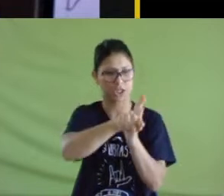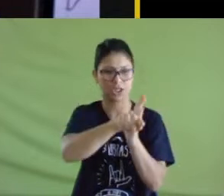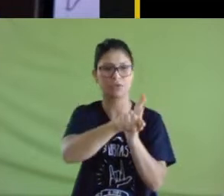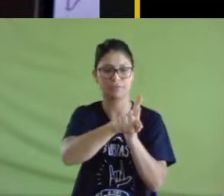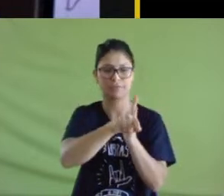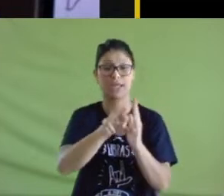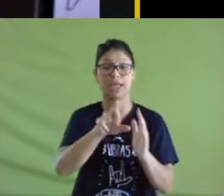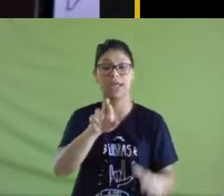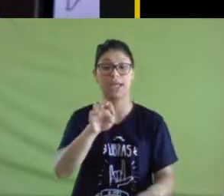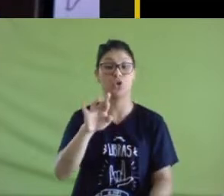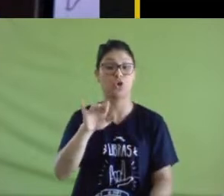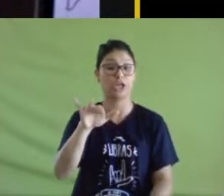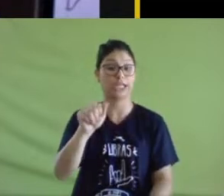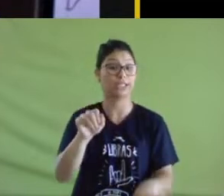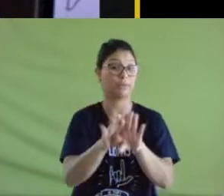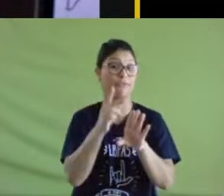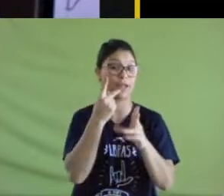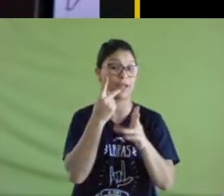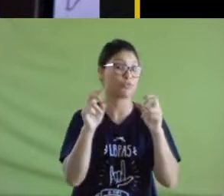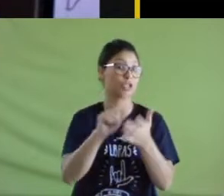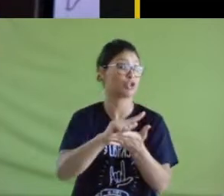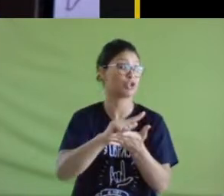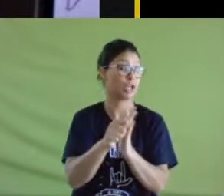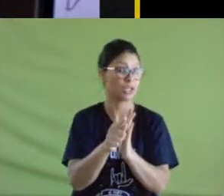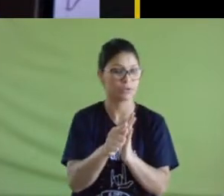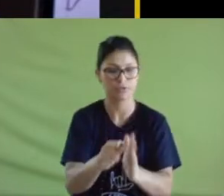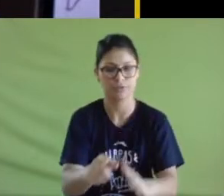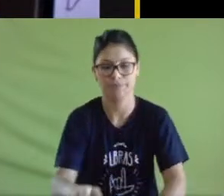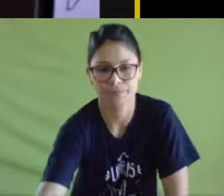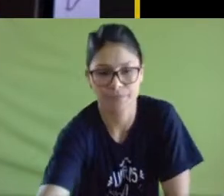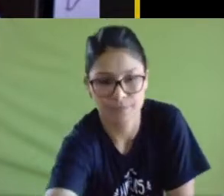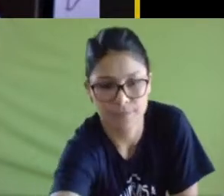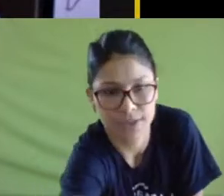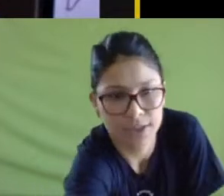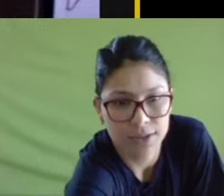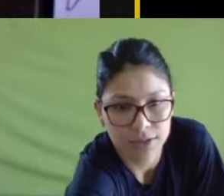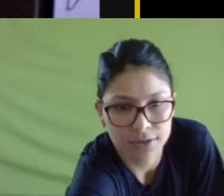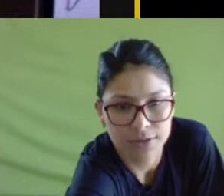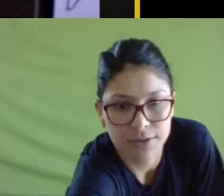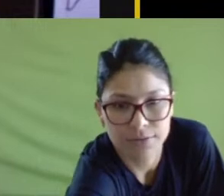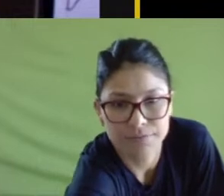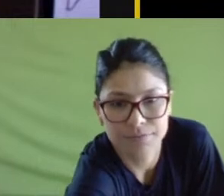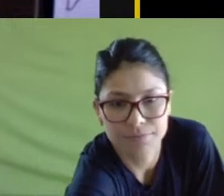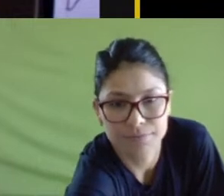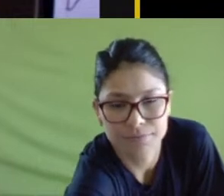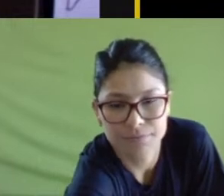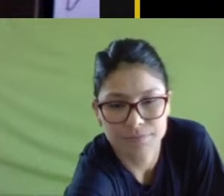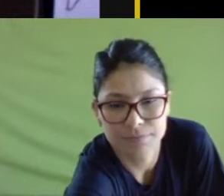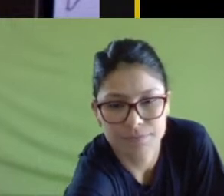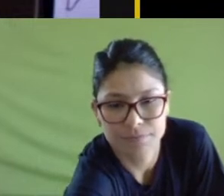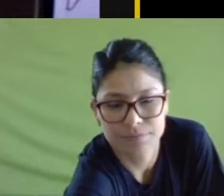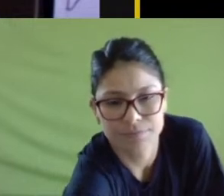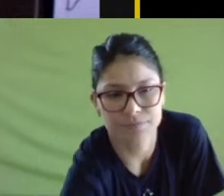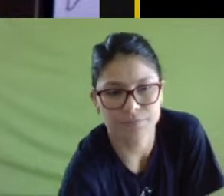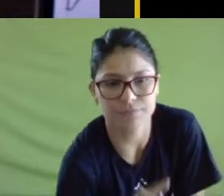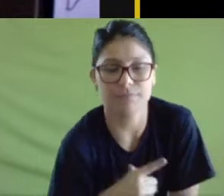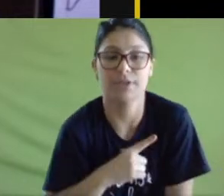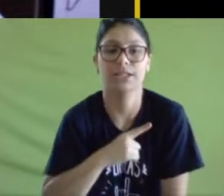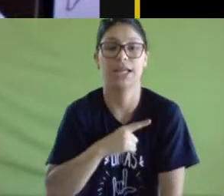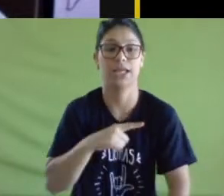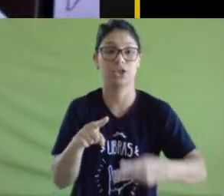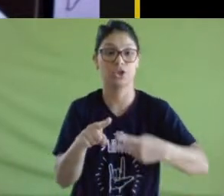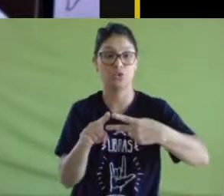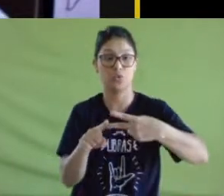Então, nesse sentido, quer dizer, tem duas ideias do Aristóteles no que o Quintiliano diz que a memória